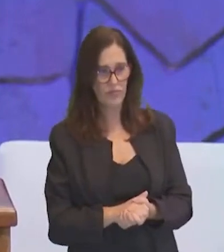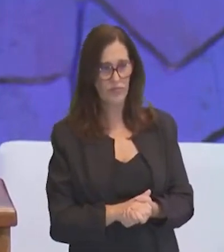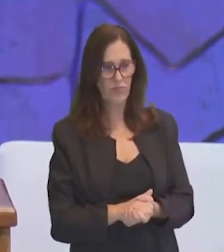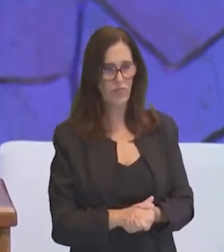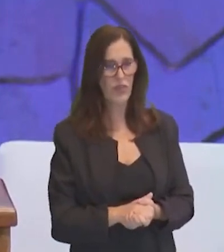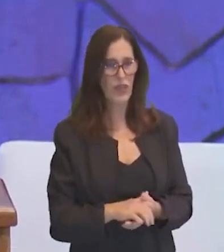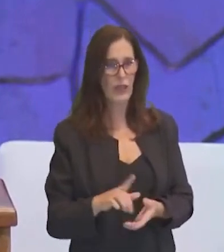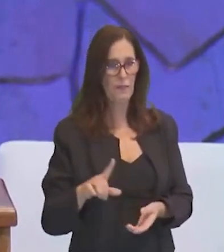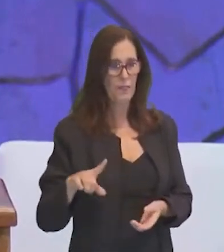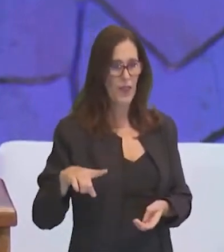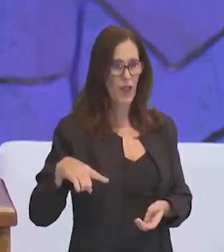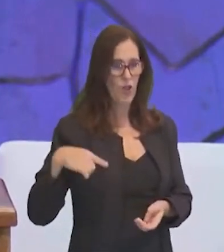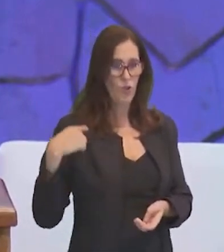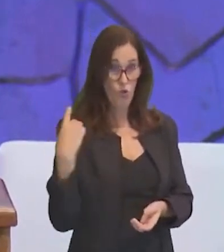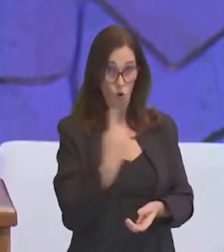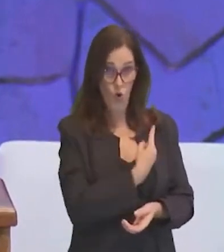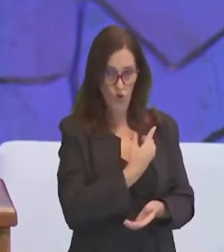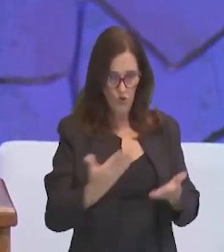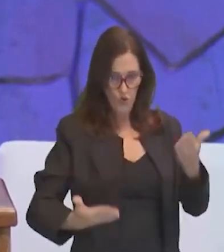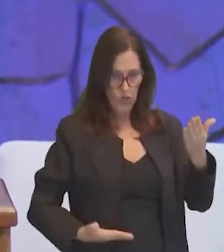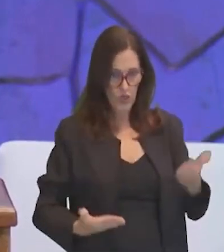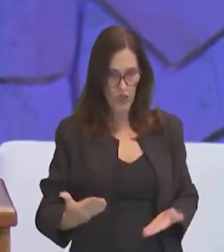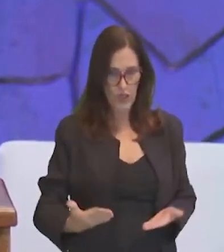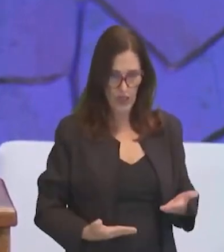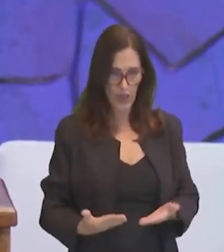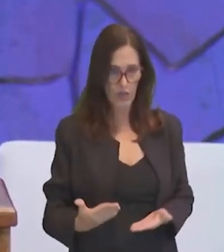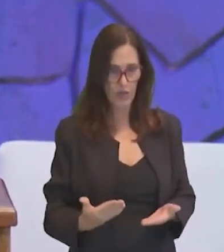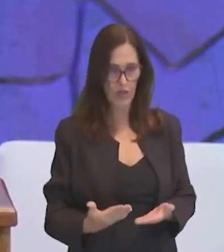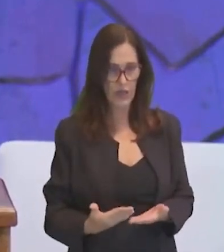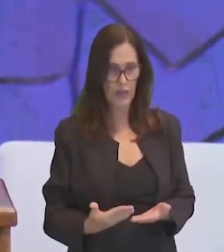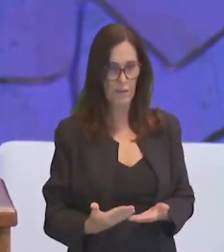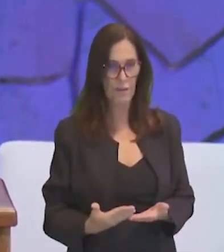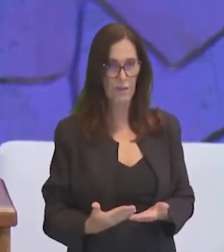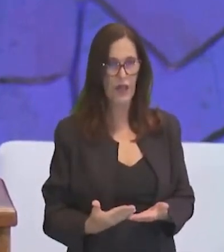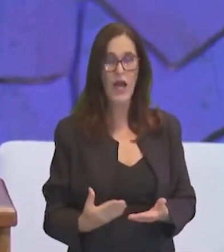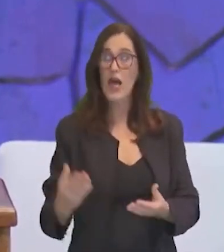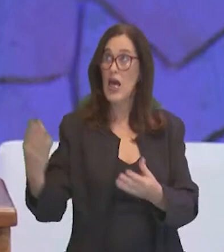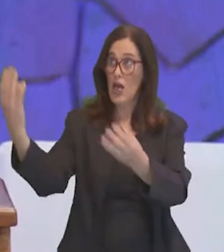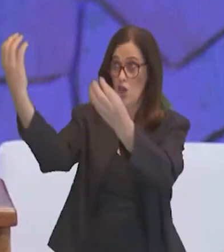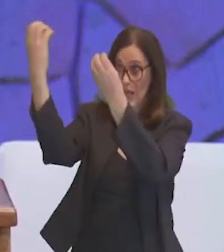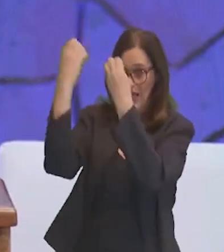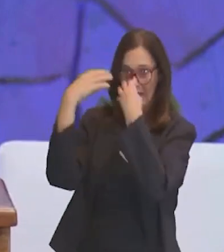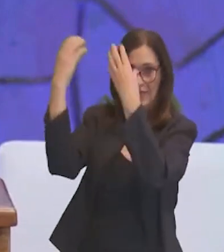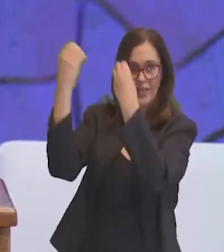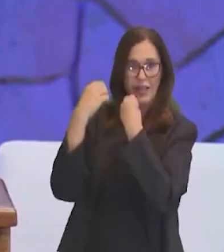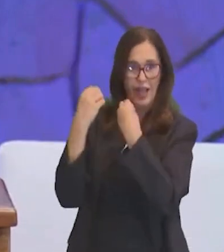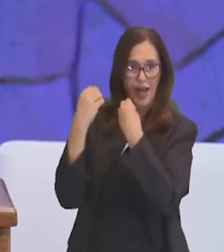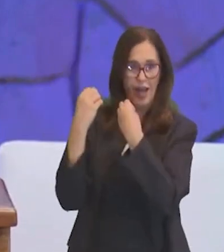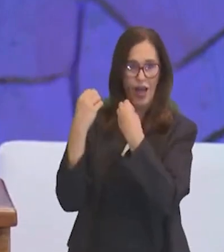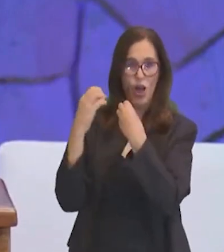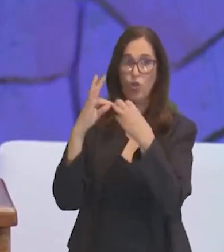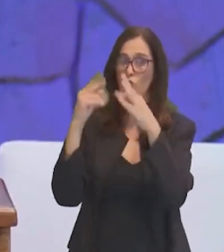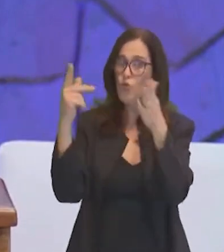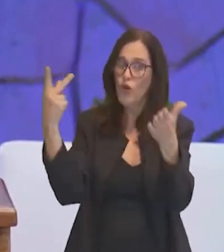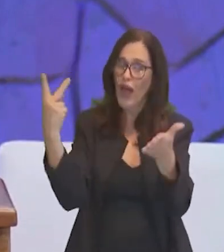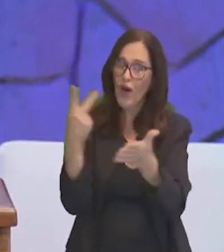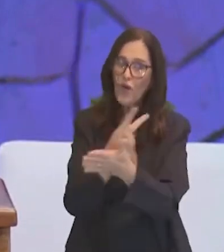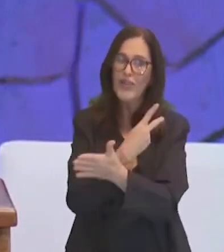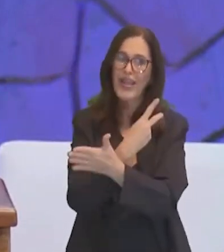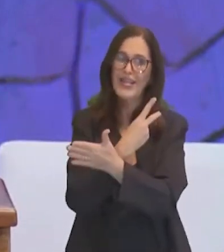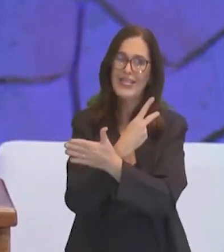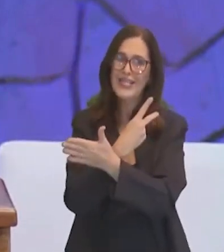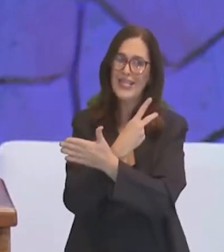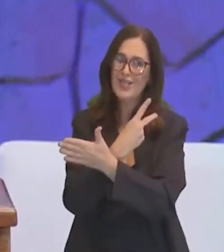Todos os feitos de Deus são para nos ensinar alguma coisa. A